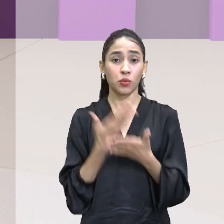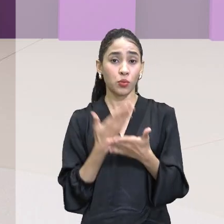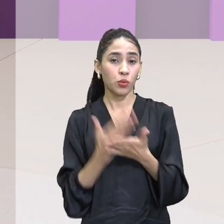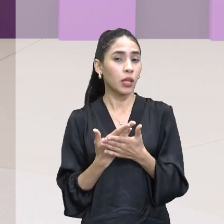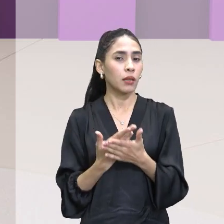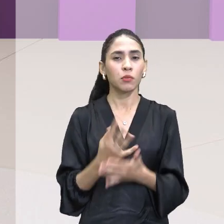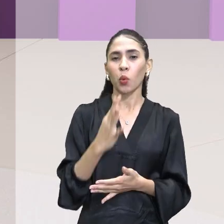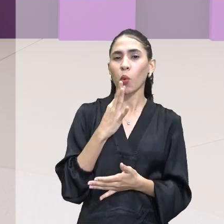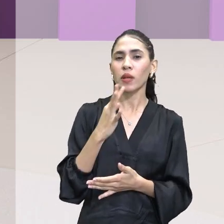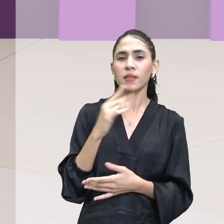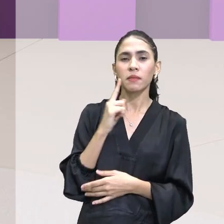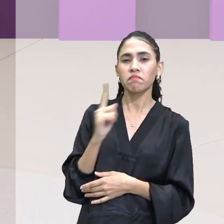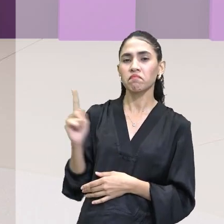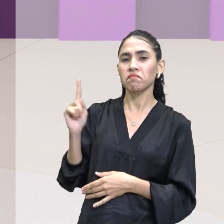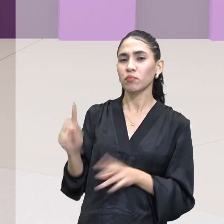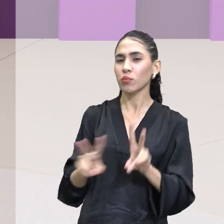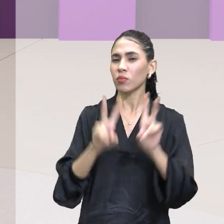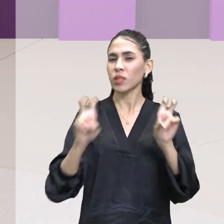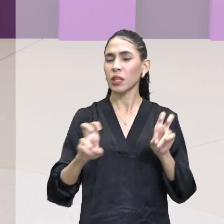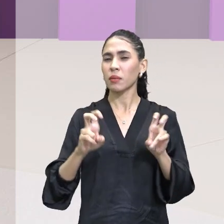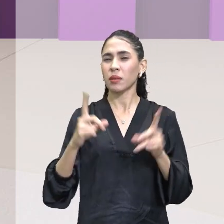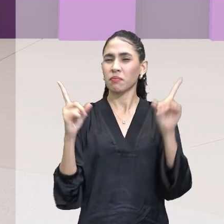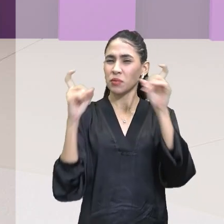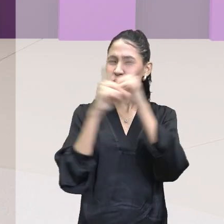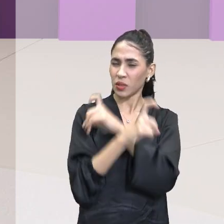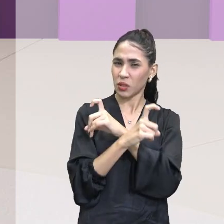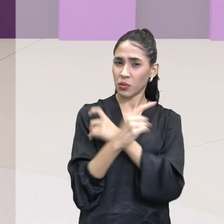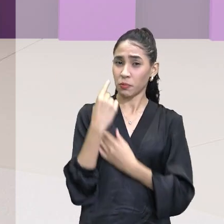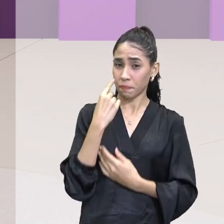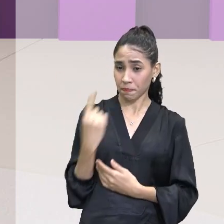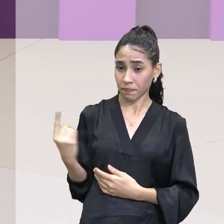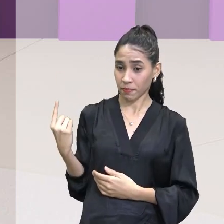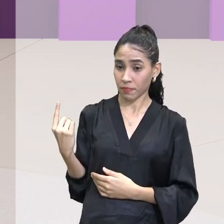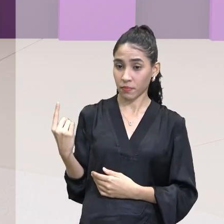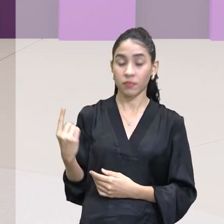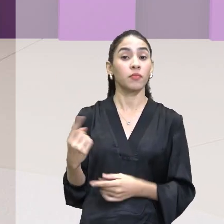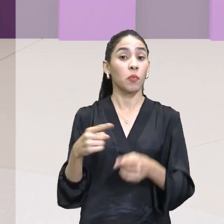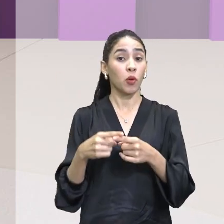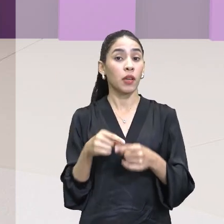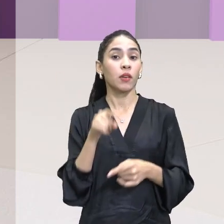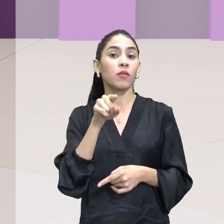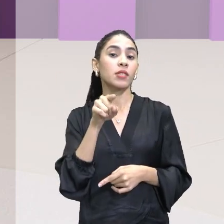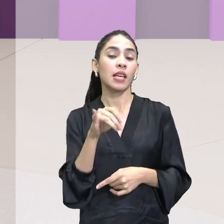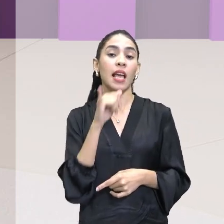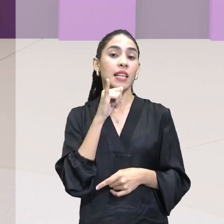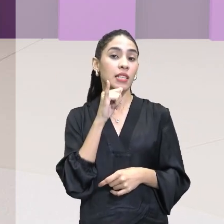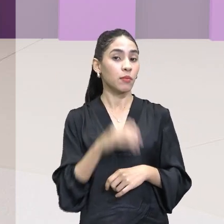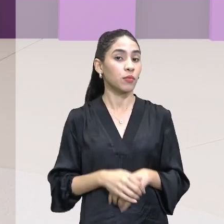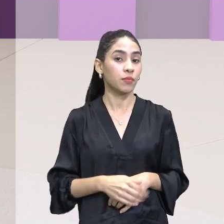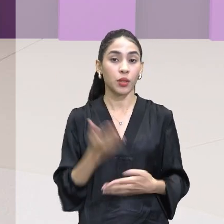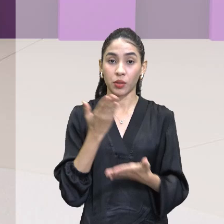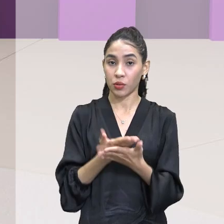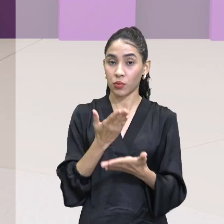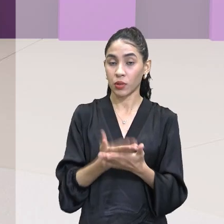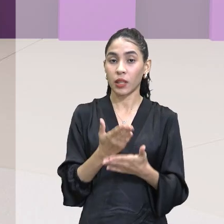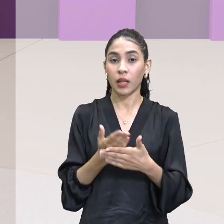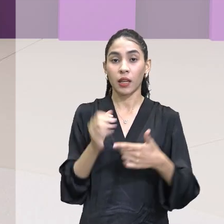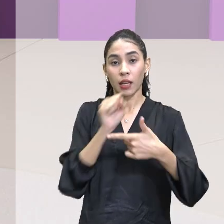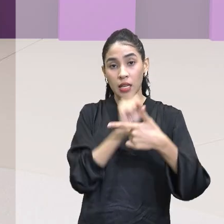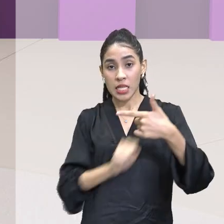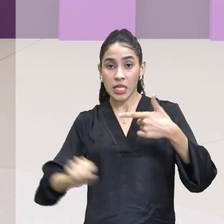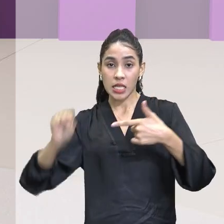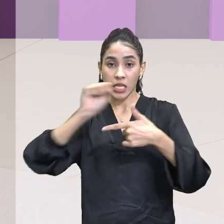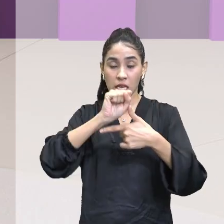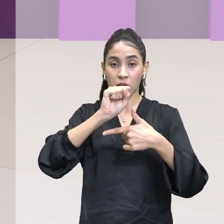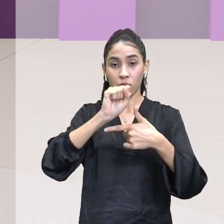esse conteúdo aí que é tão difícil, que é o círculo trigonométrico? Porque quando você for estudar ali seno, cosseno